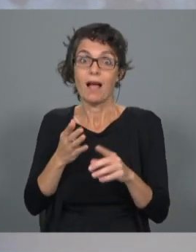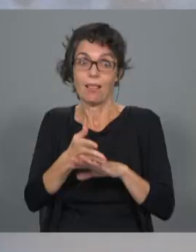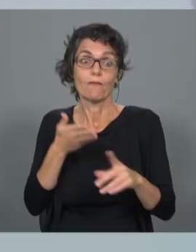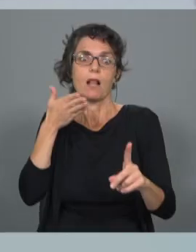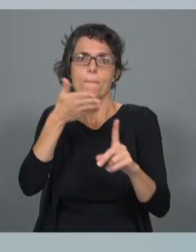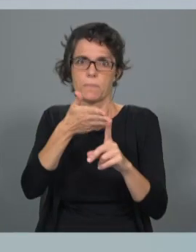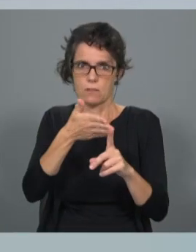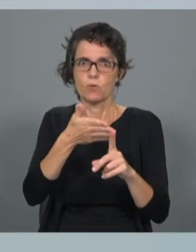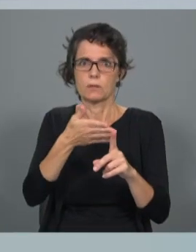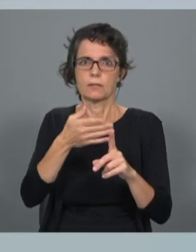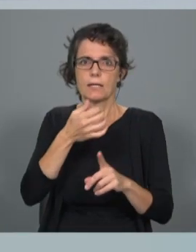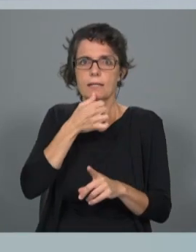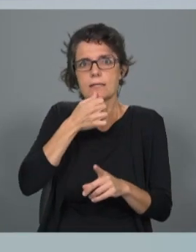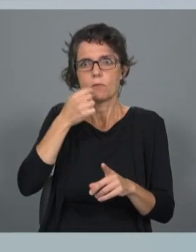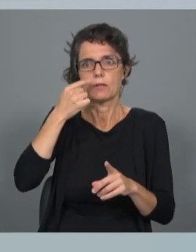e partindo.